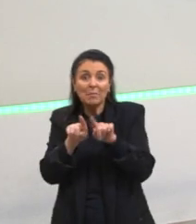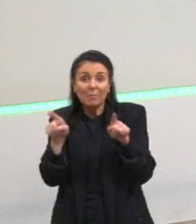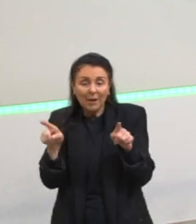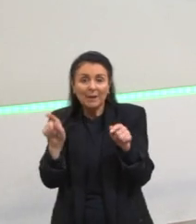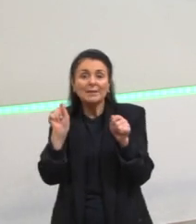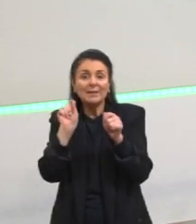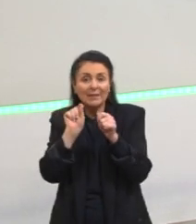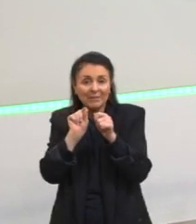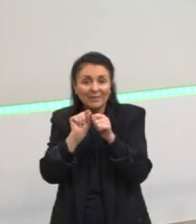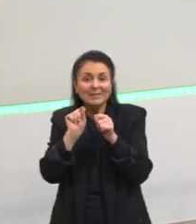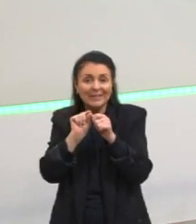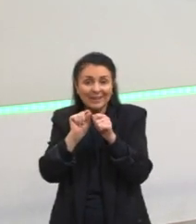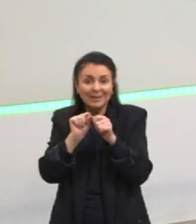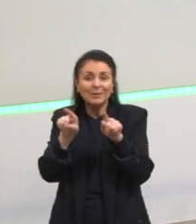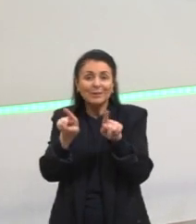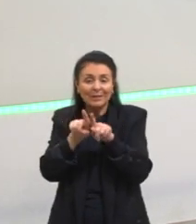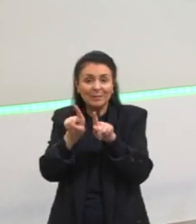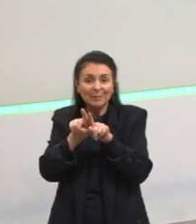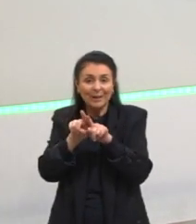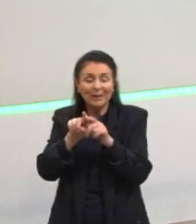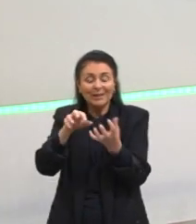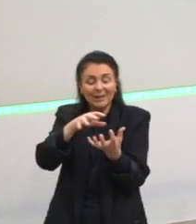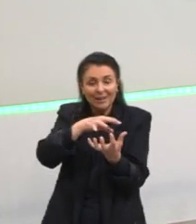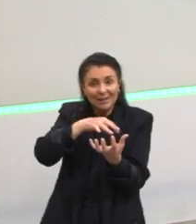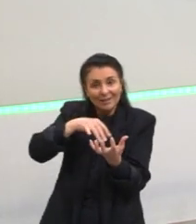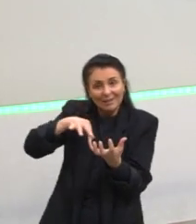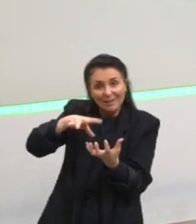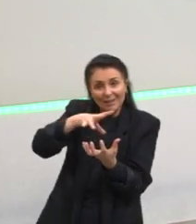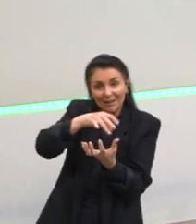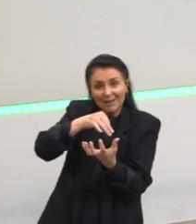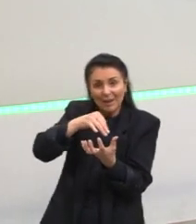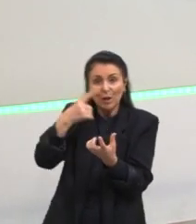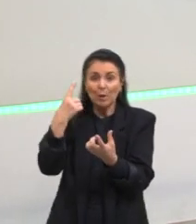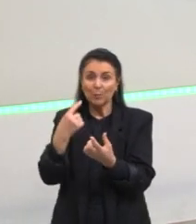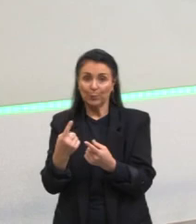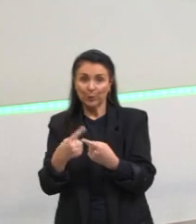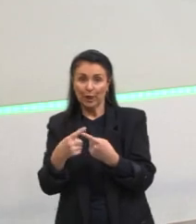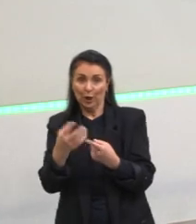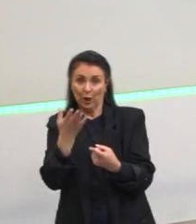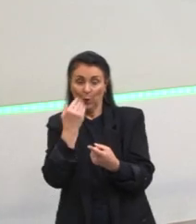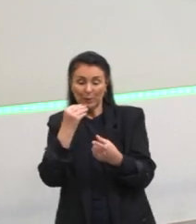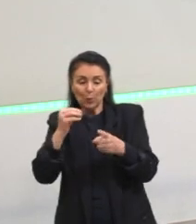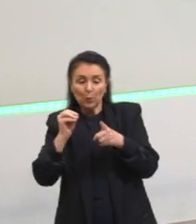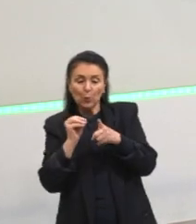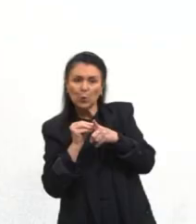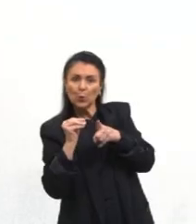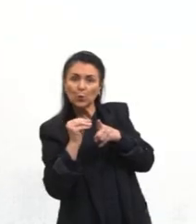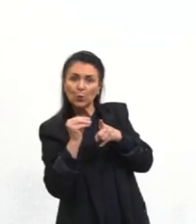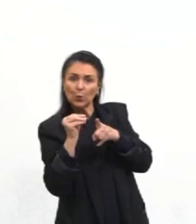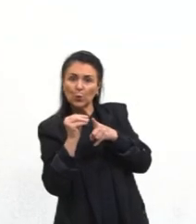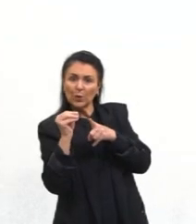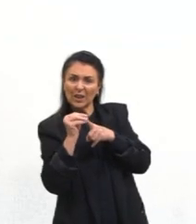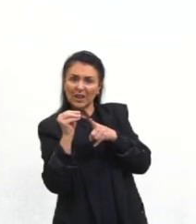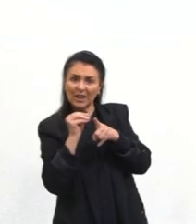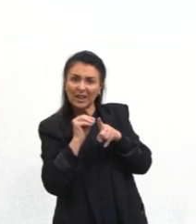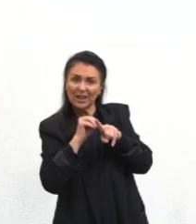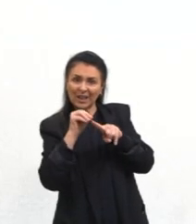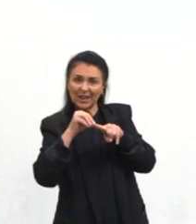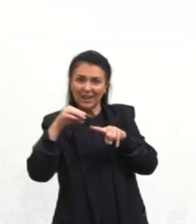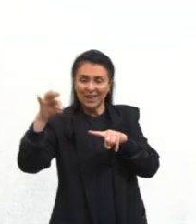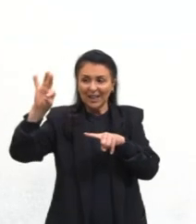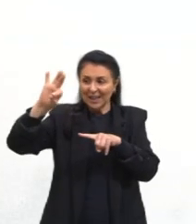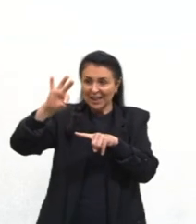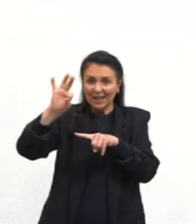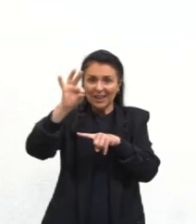essas partes do polo em mãos e grudando né na no corpo delas e automaticamente ela vai fazendo